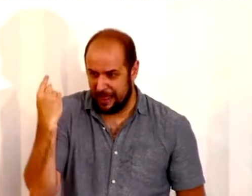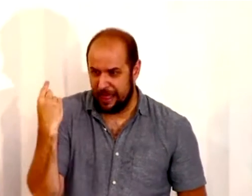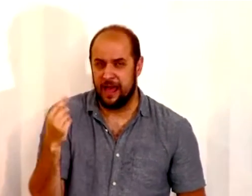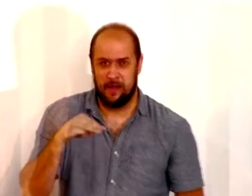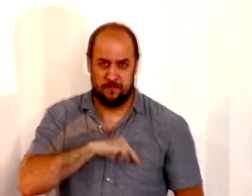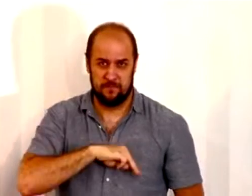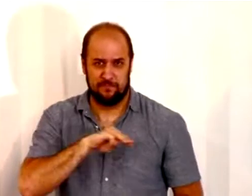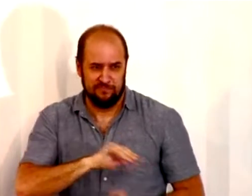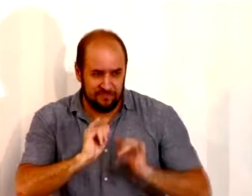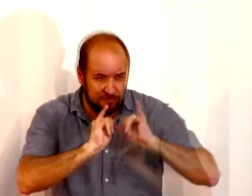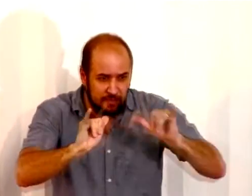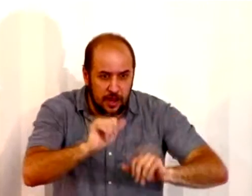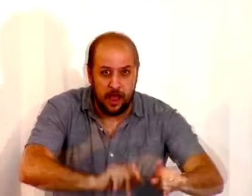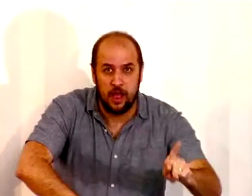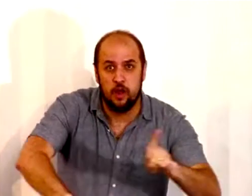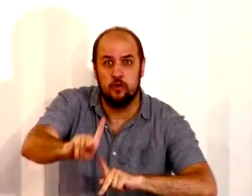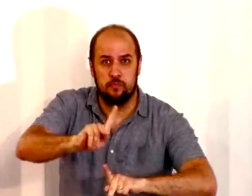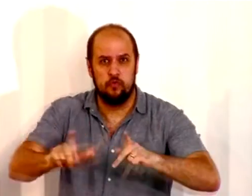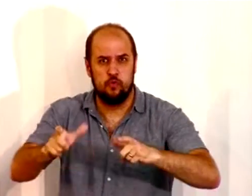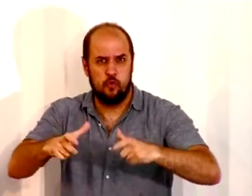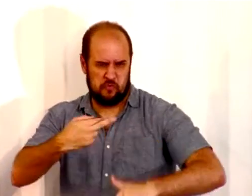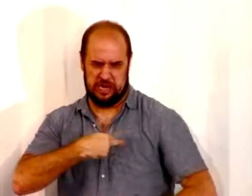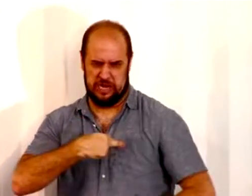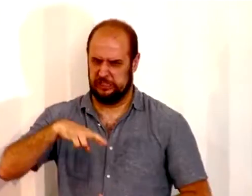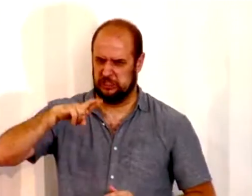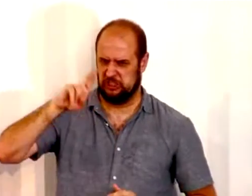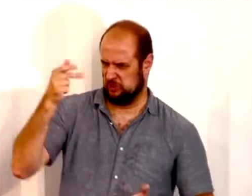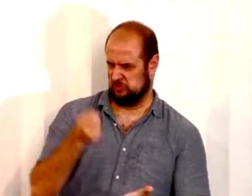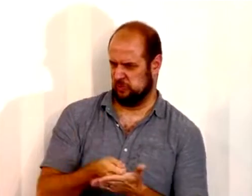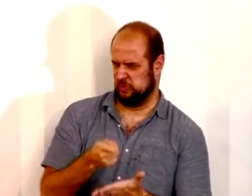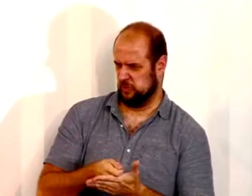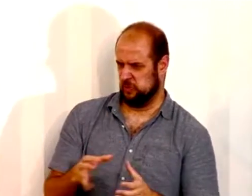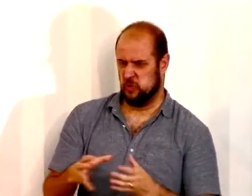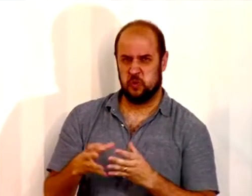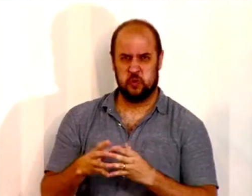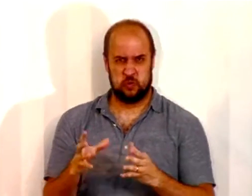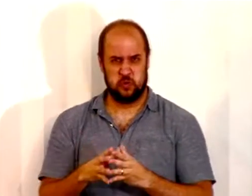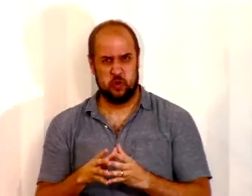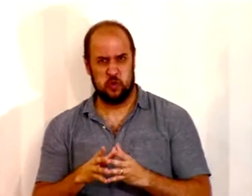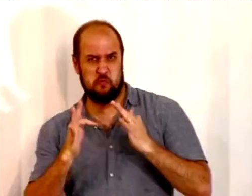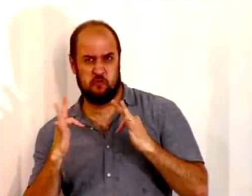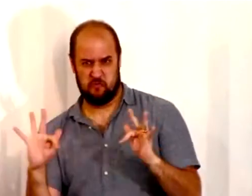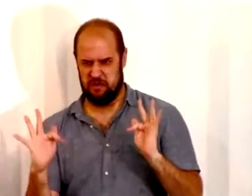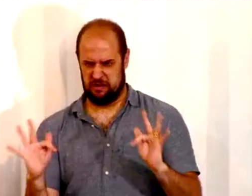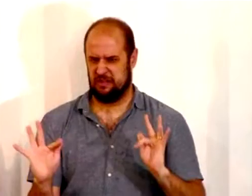estão sendo dirigidas para toda aquela carga religiosa que os fariseus haviam colocado sobre